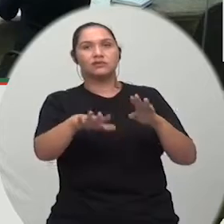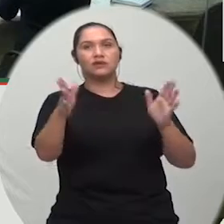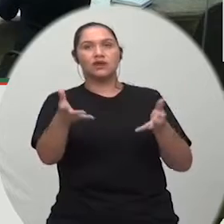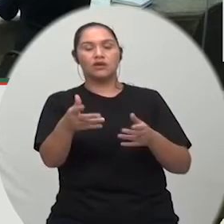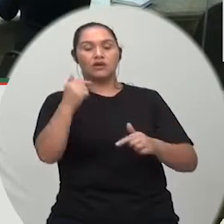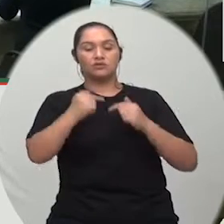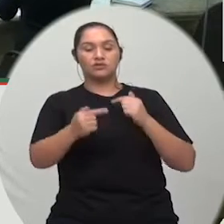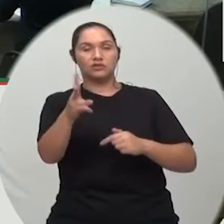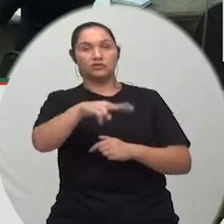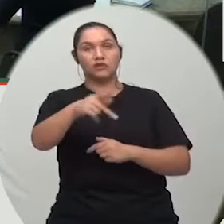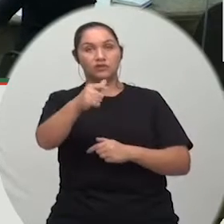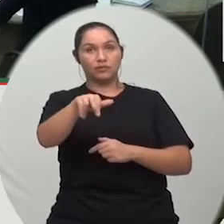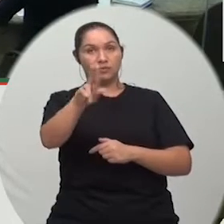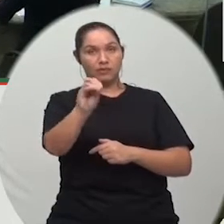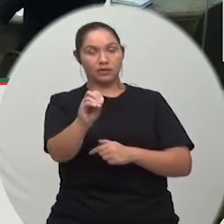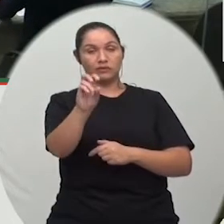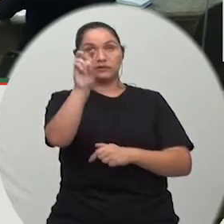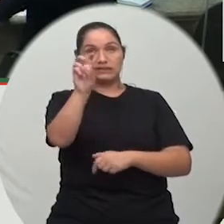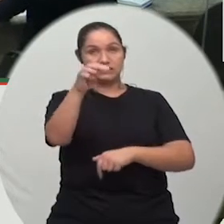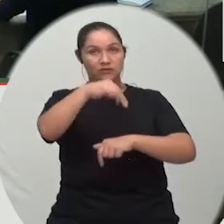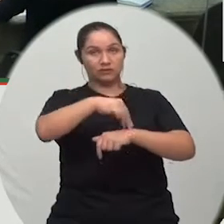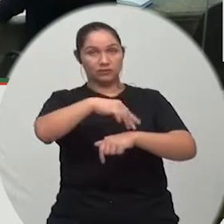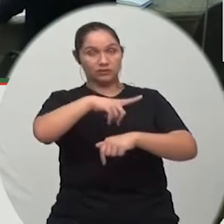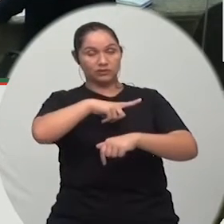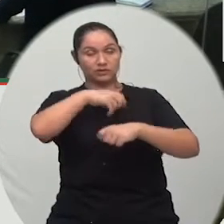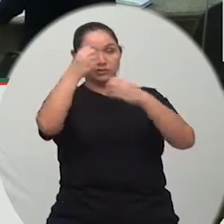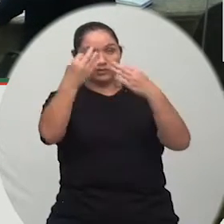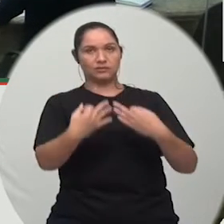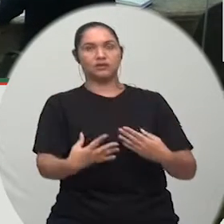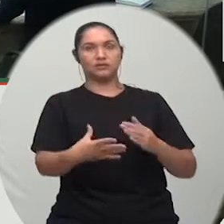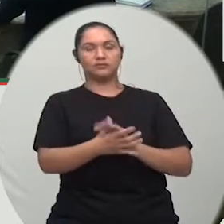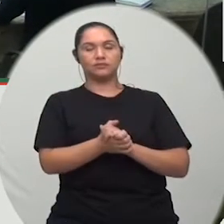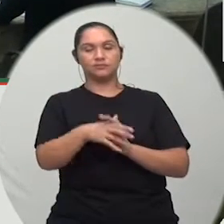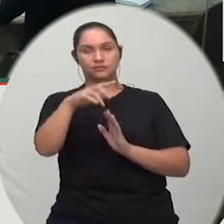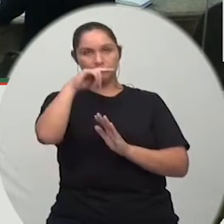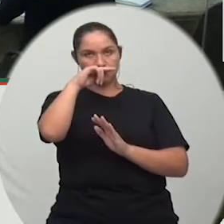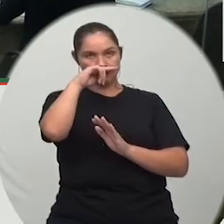Paulo Ferrarese. Vossa Excelência dispõe de 5 minutos.